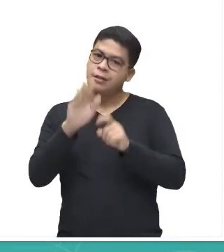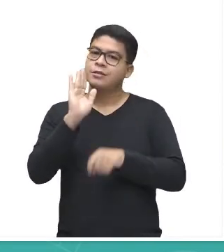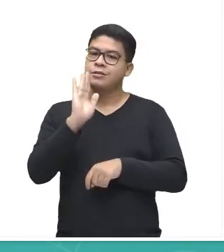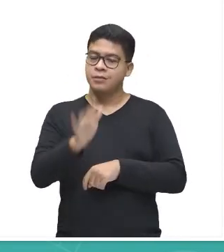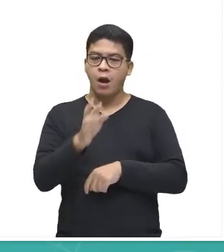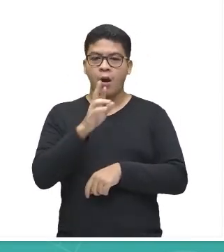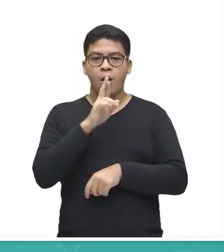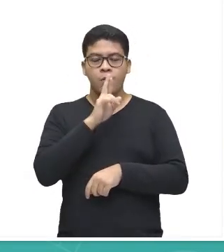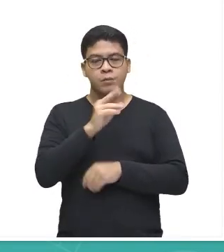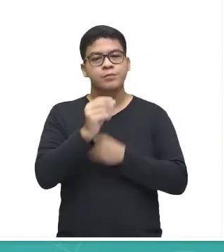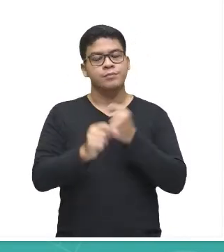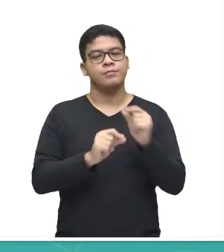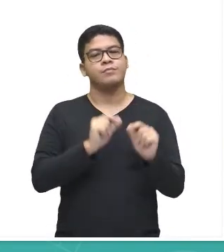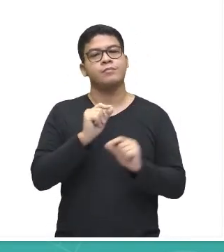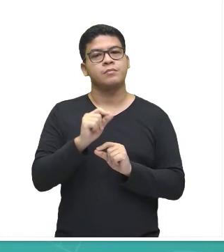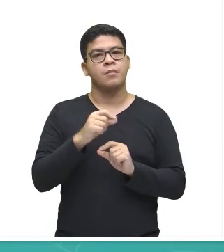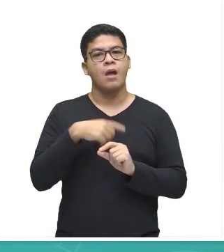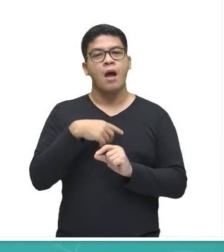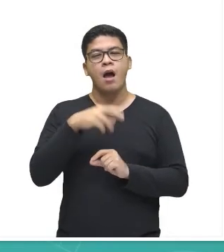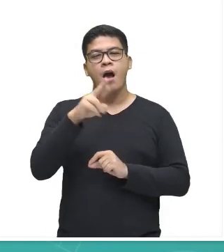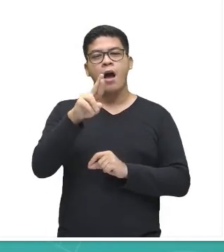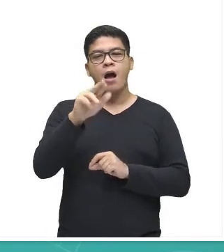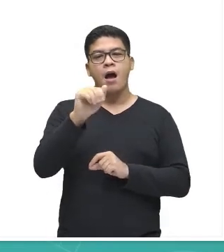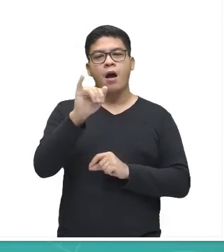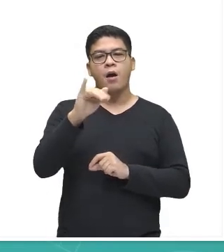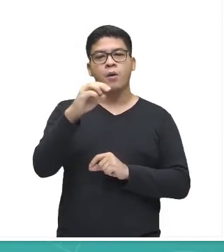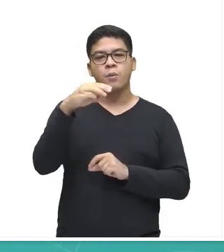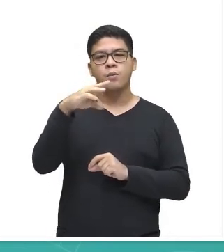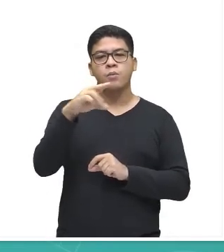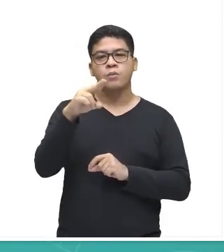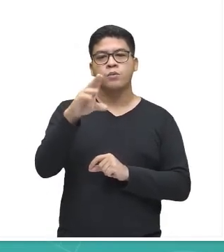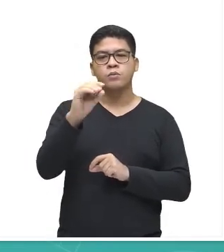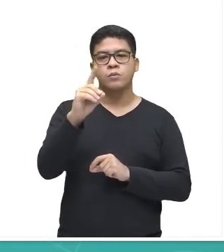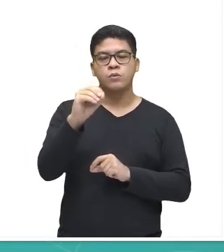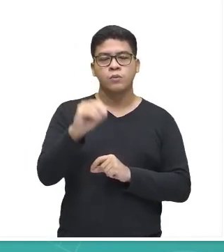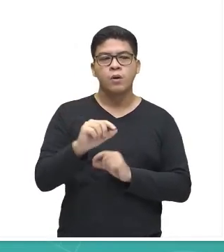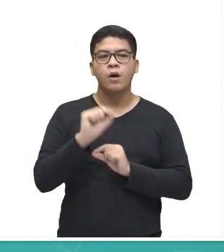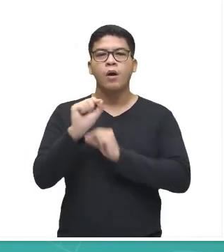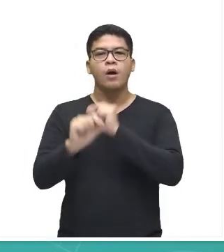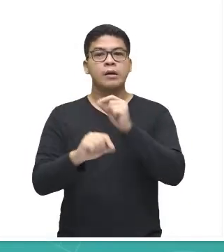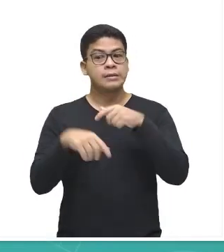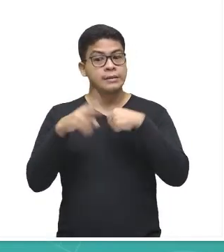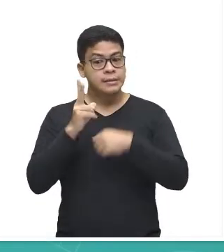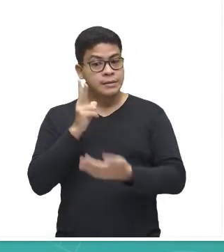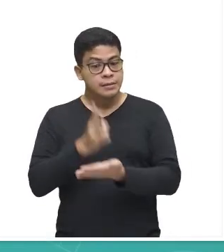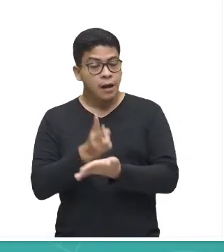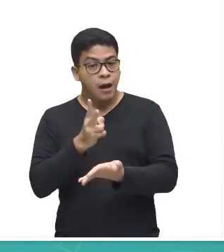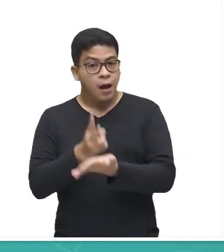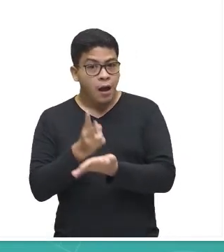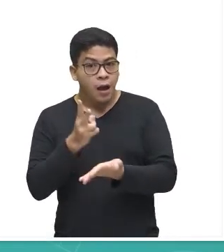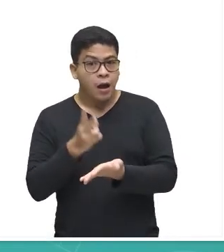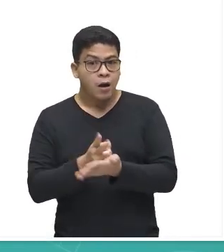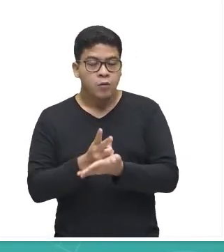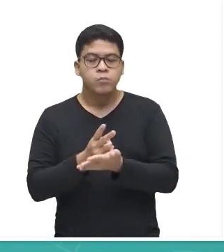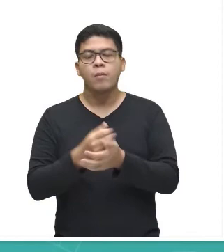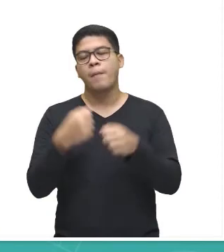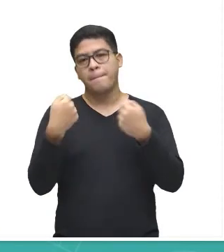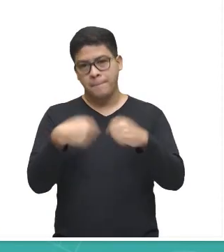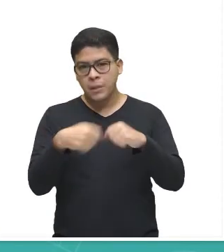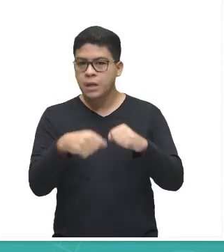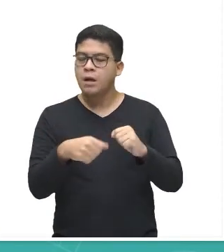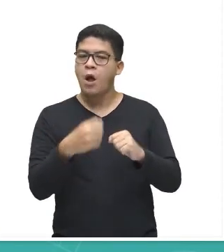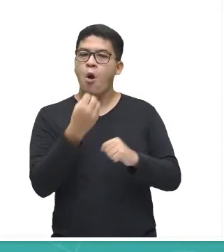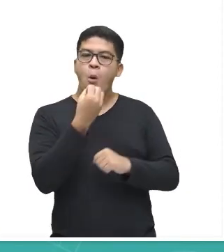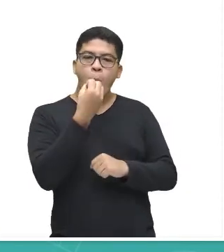respondeu. O Raimundo respondeu o seguinte: sempre em um bom diálogo